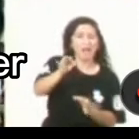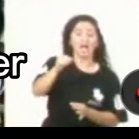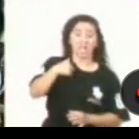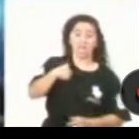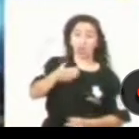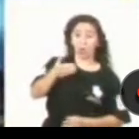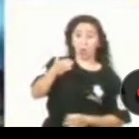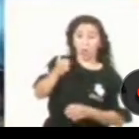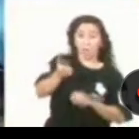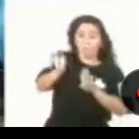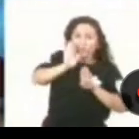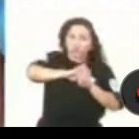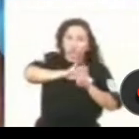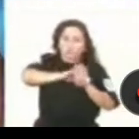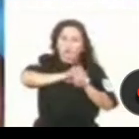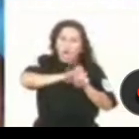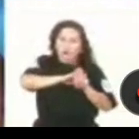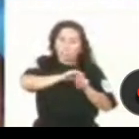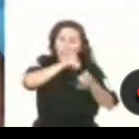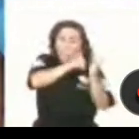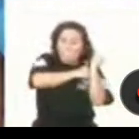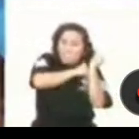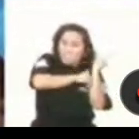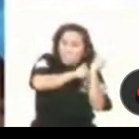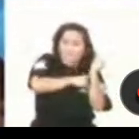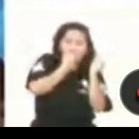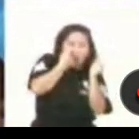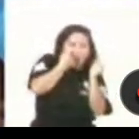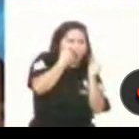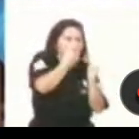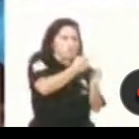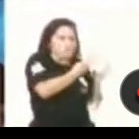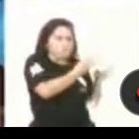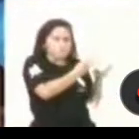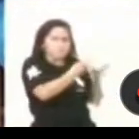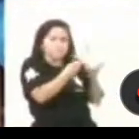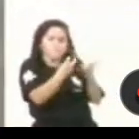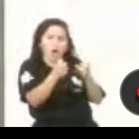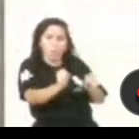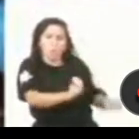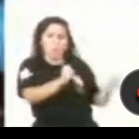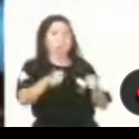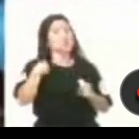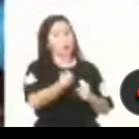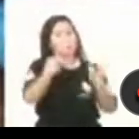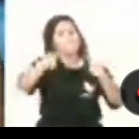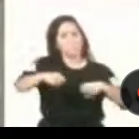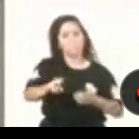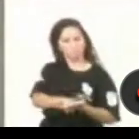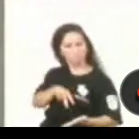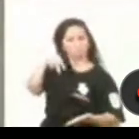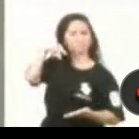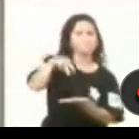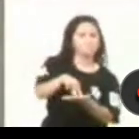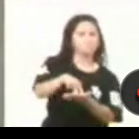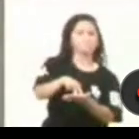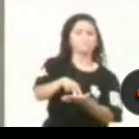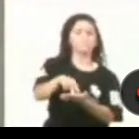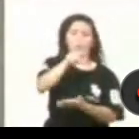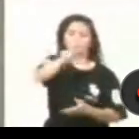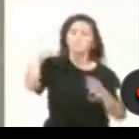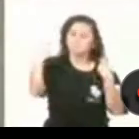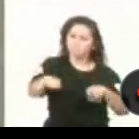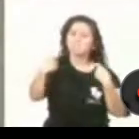bastidores do poder. Pelas crianças, irmãos, nós precisamos nos levantar. Vocês têm que sair daqui